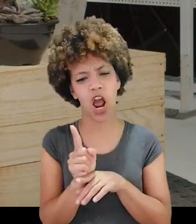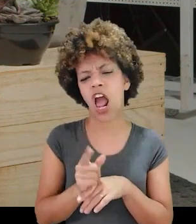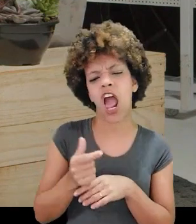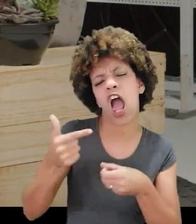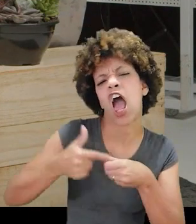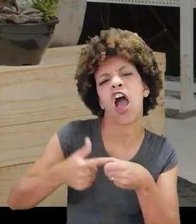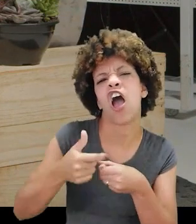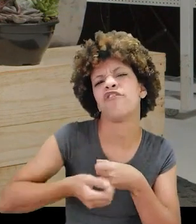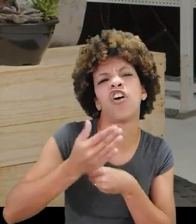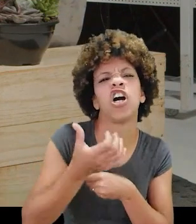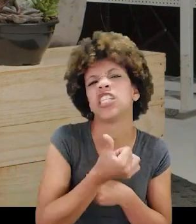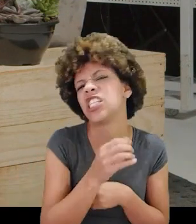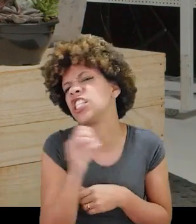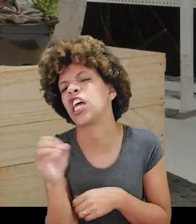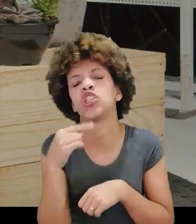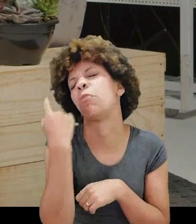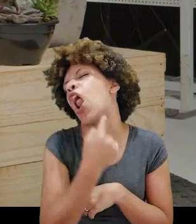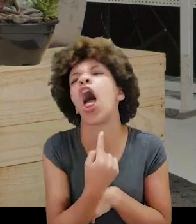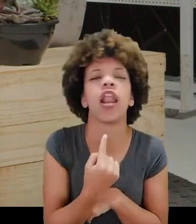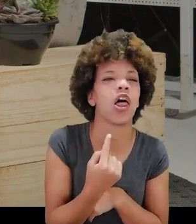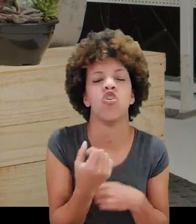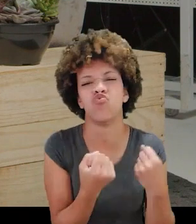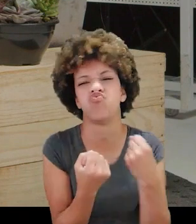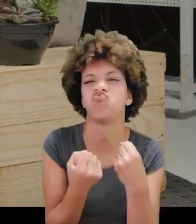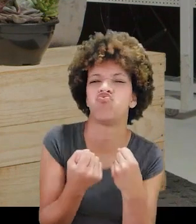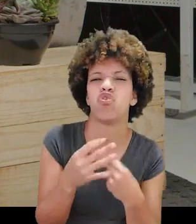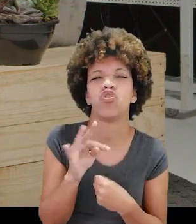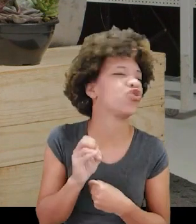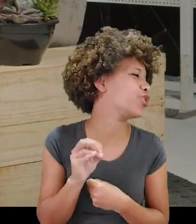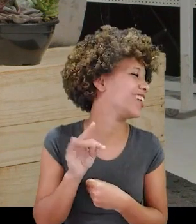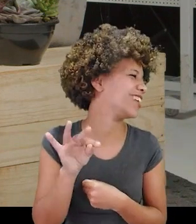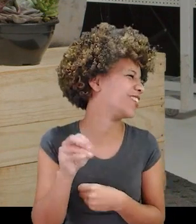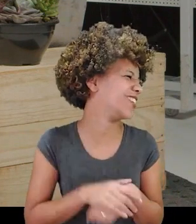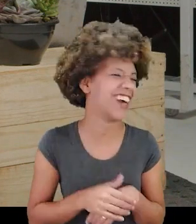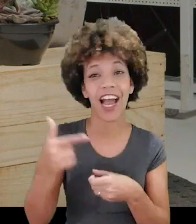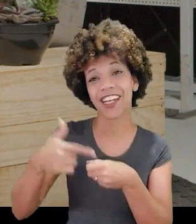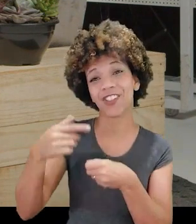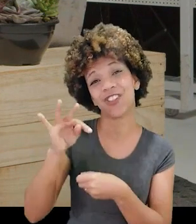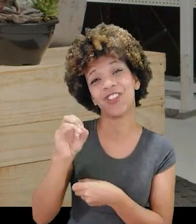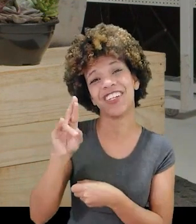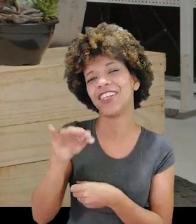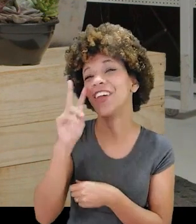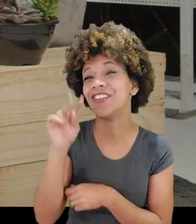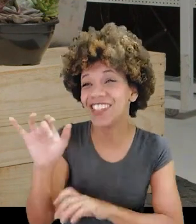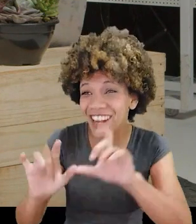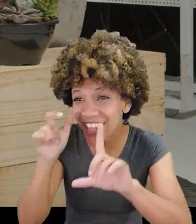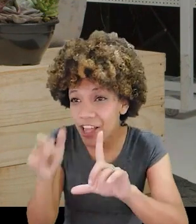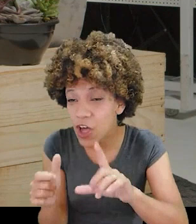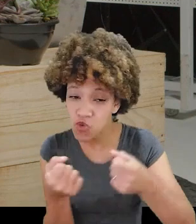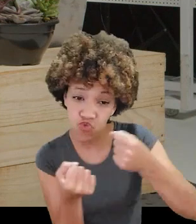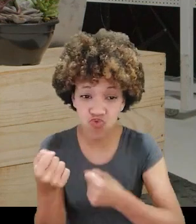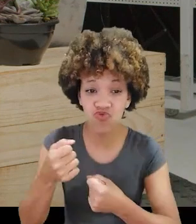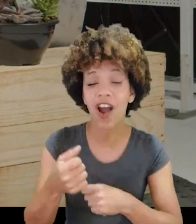essa gasolina é para carros que chegou por hora tava aonde pega gasolina à toa eu vi a